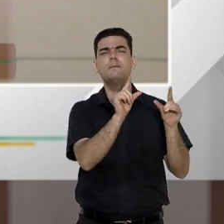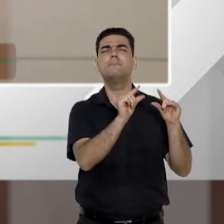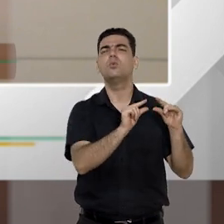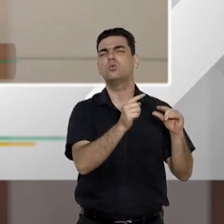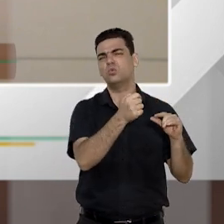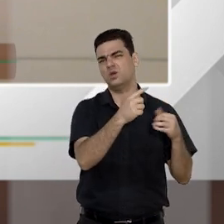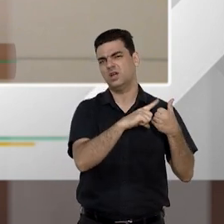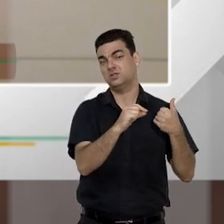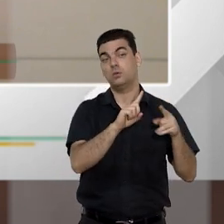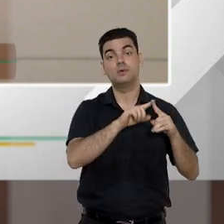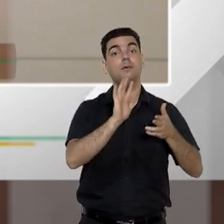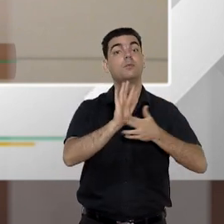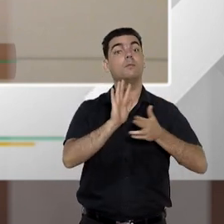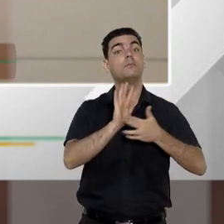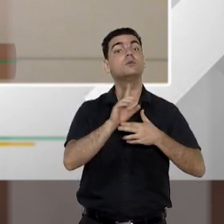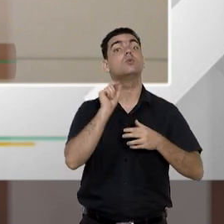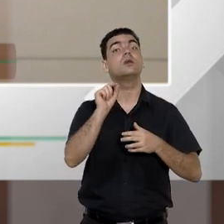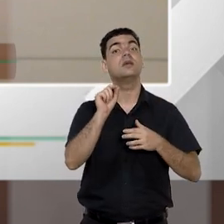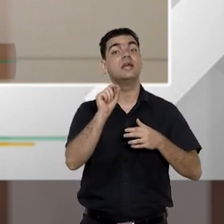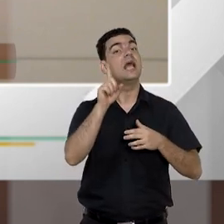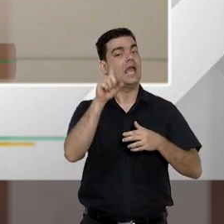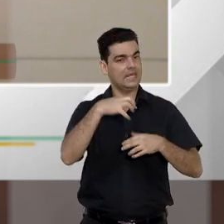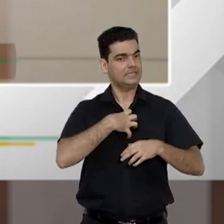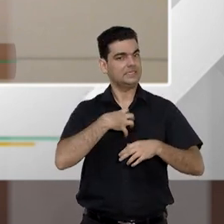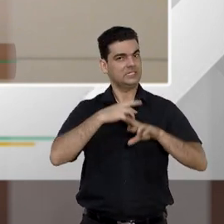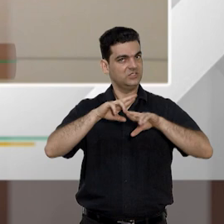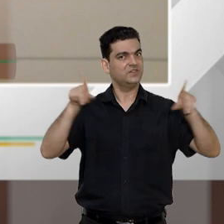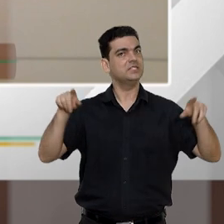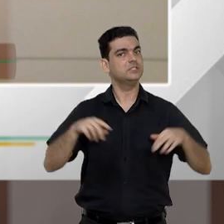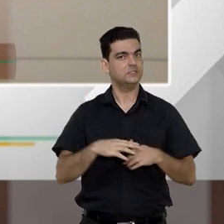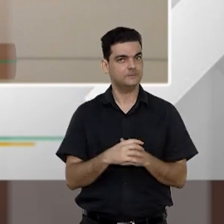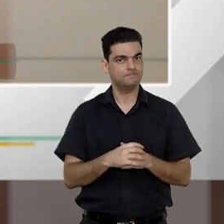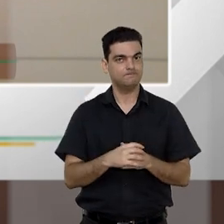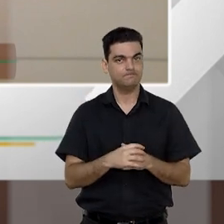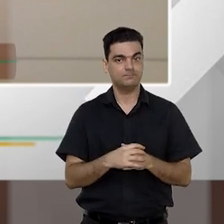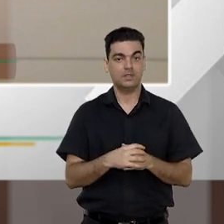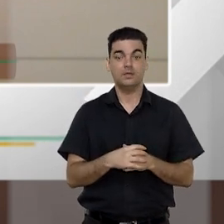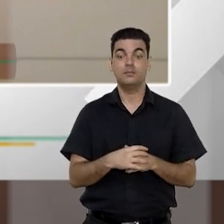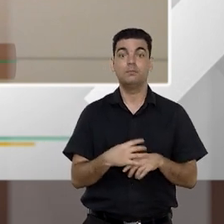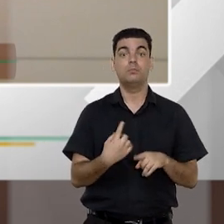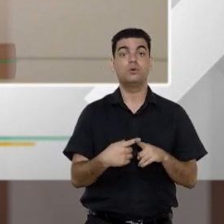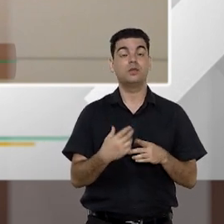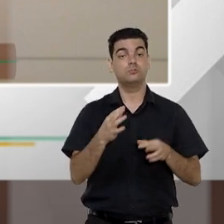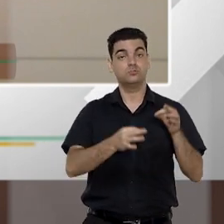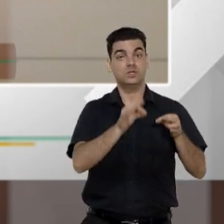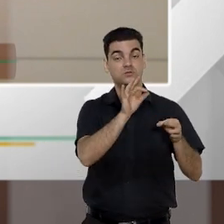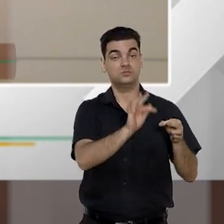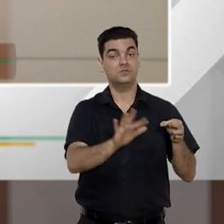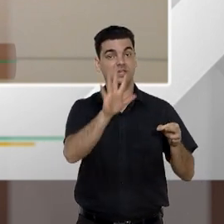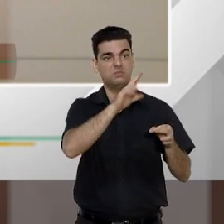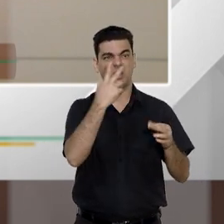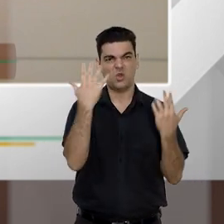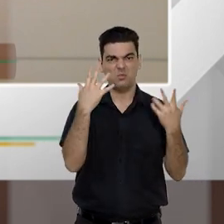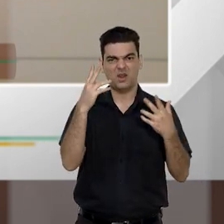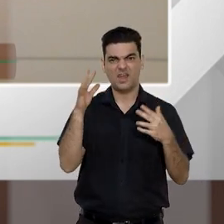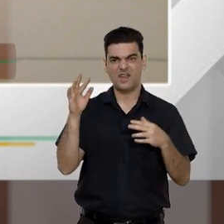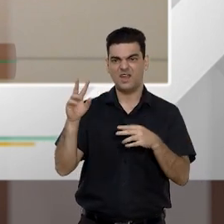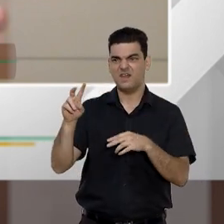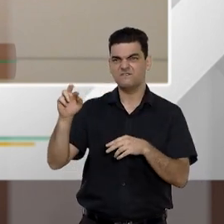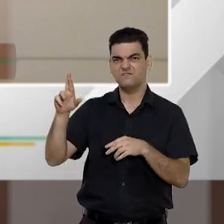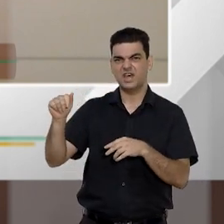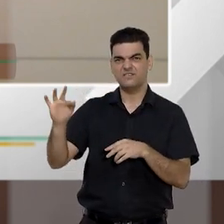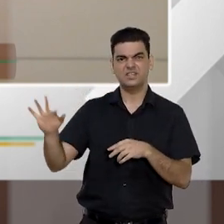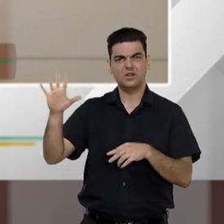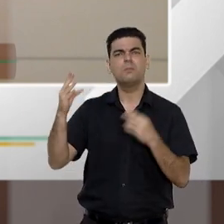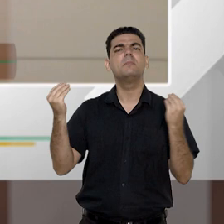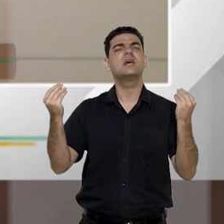situações. Mas nós não podemos esquecer que a proposta do juizado é justamente ser diferente. Se nós tivermos que ter um juizado federal idêntico a